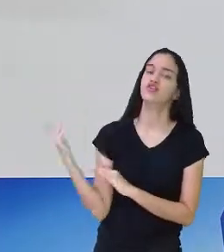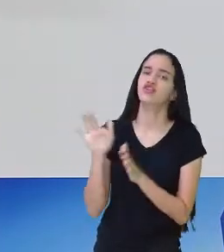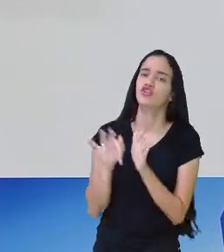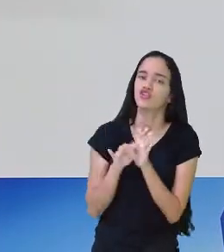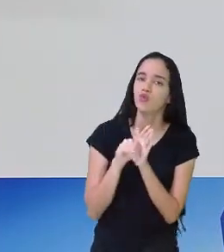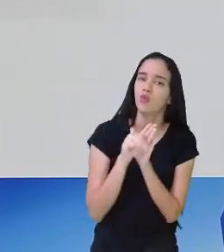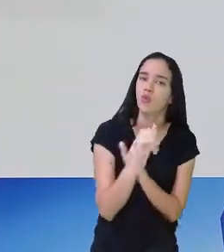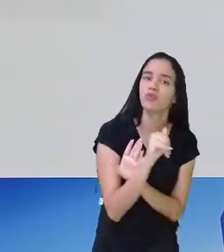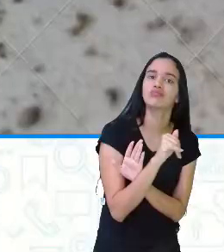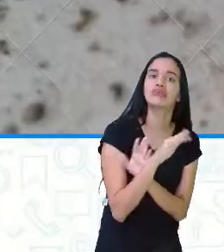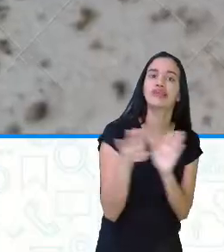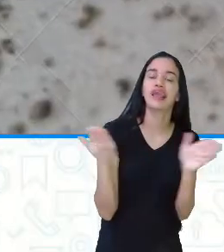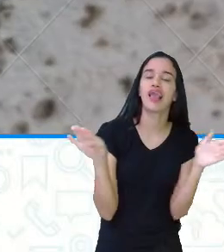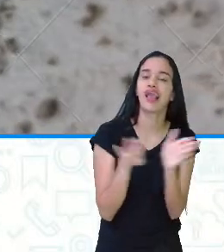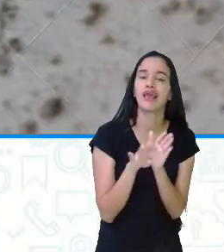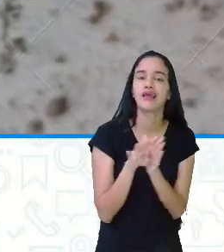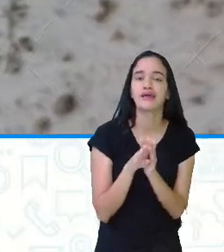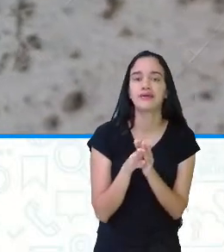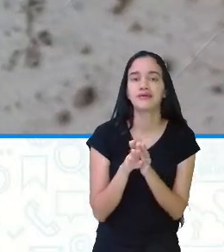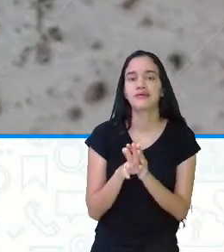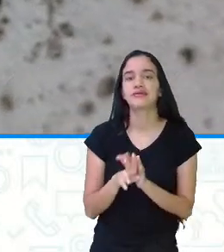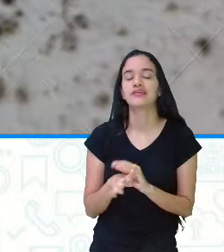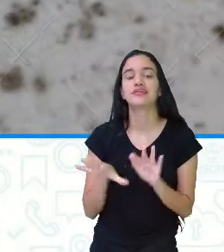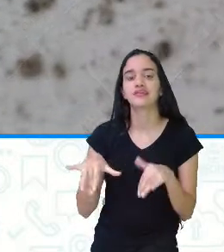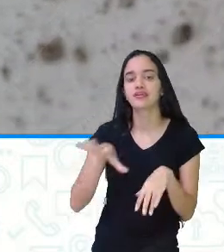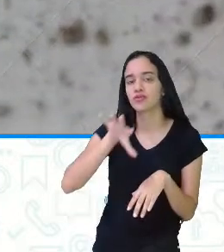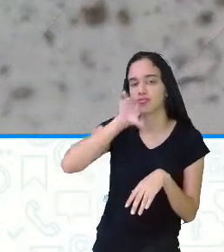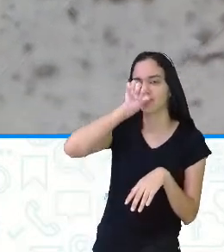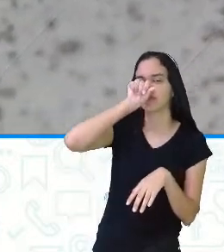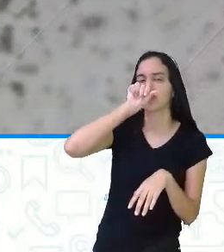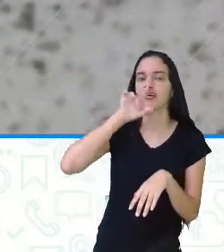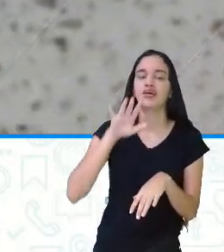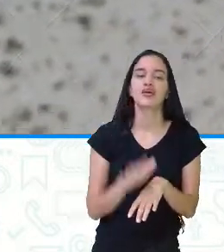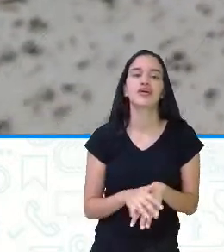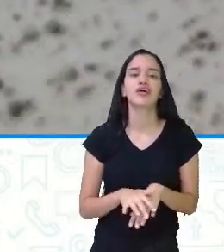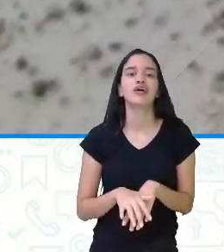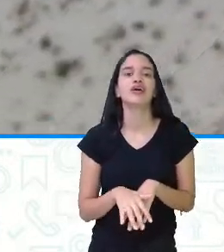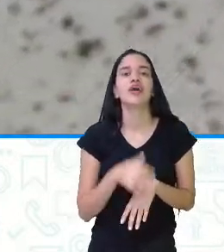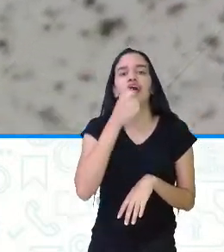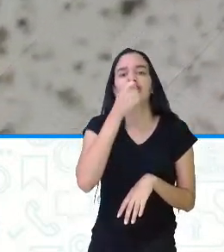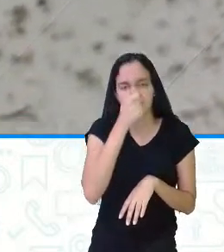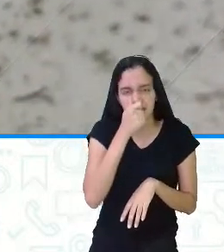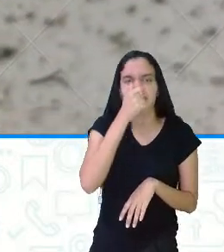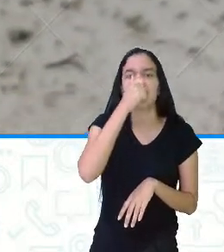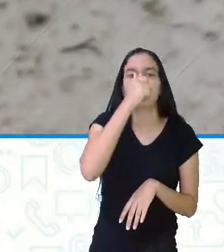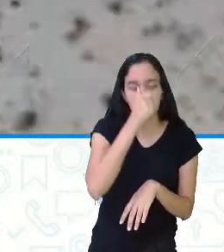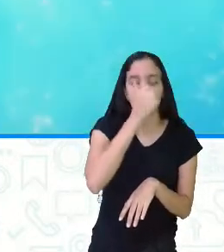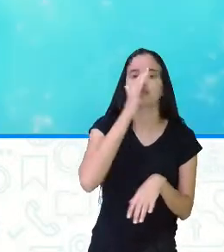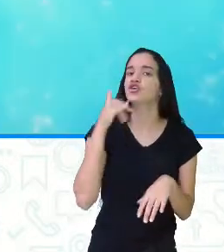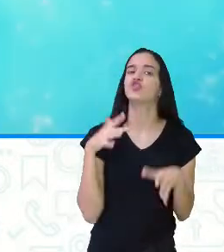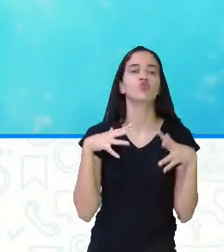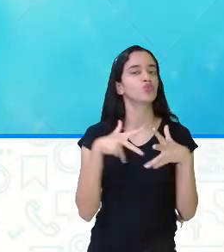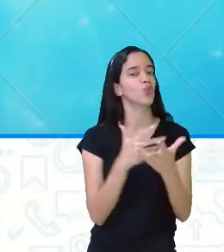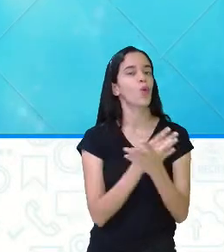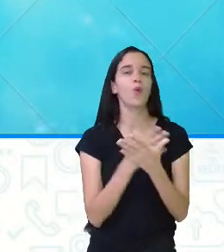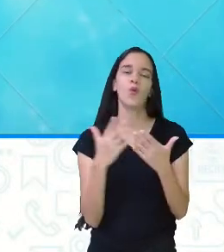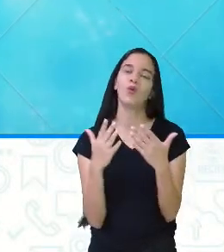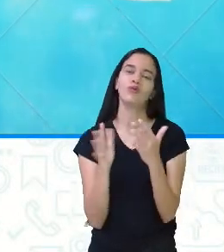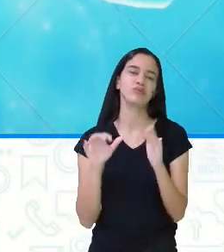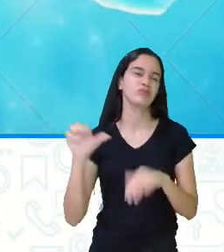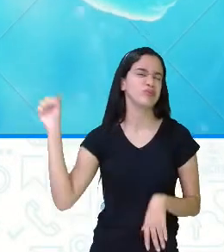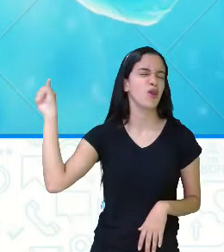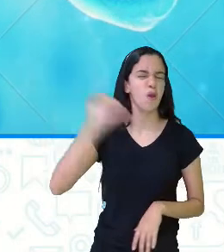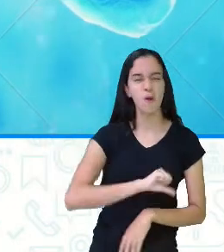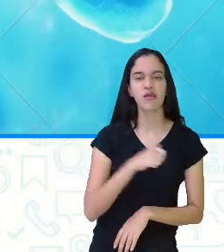funguinhos aí que entram no nosso nariz, professora Márcia, e aquele espirra. Todo mundo começa a espirrar. Triste. É horrível. Eu